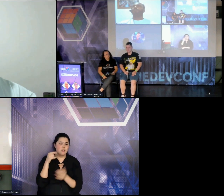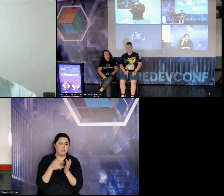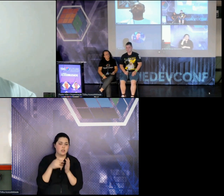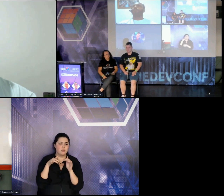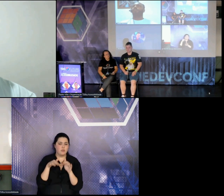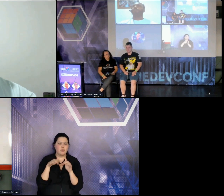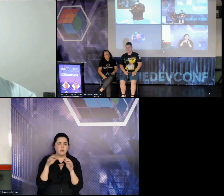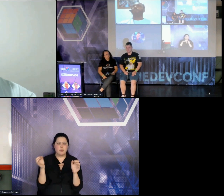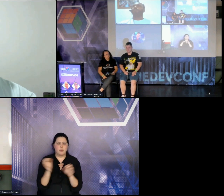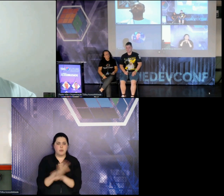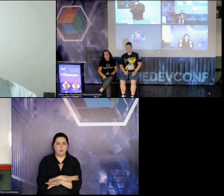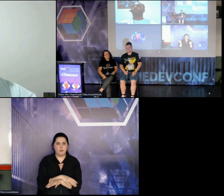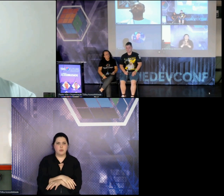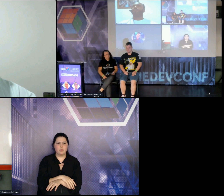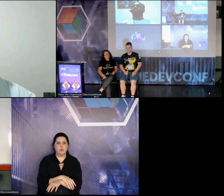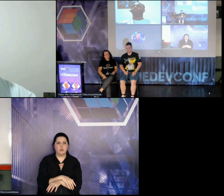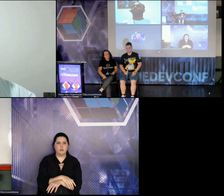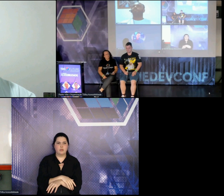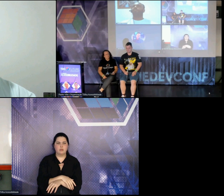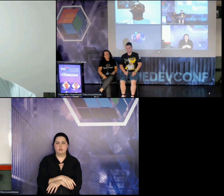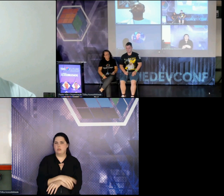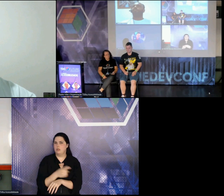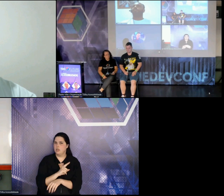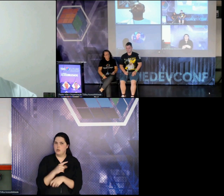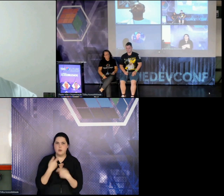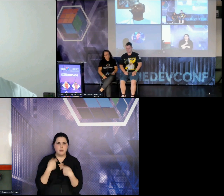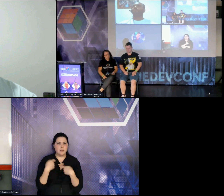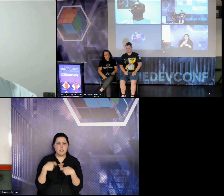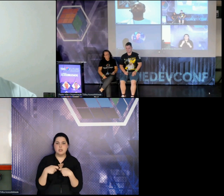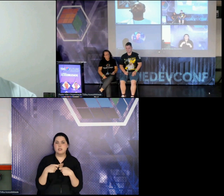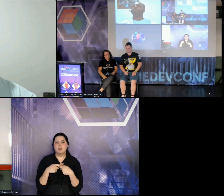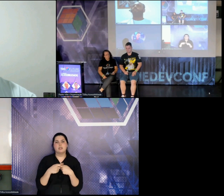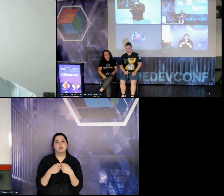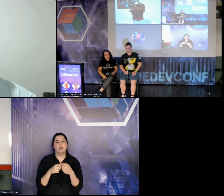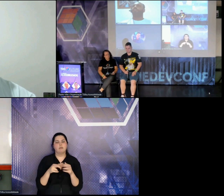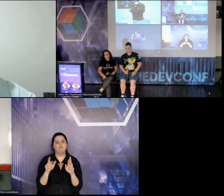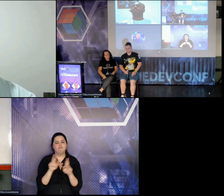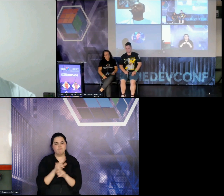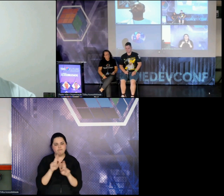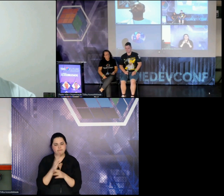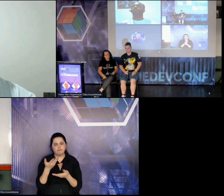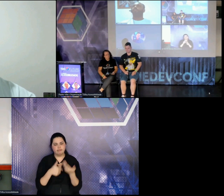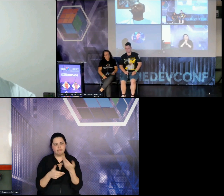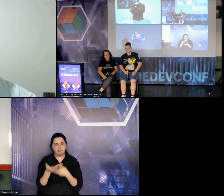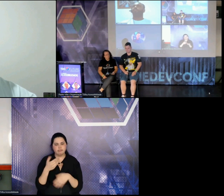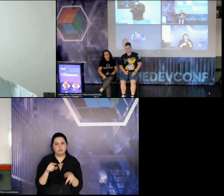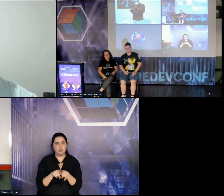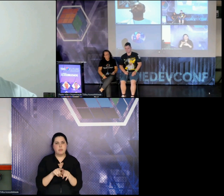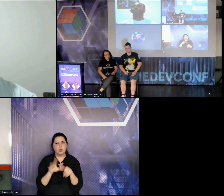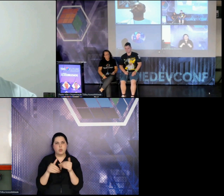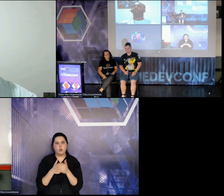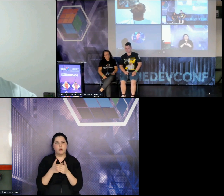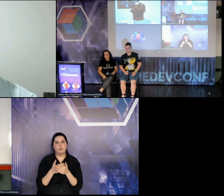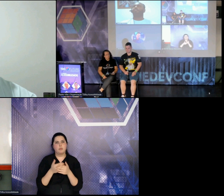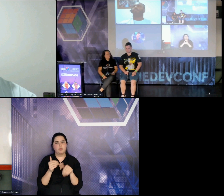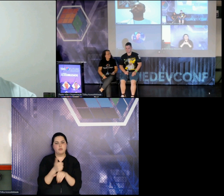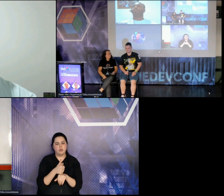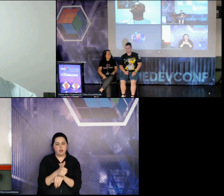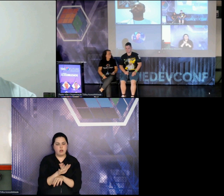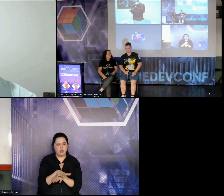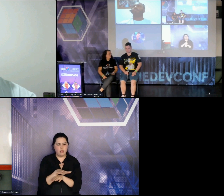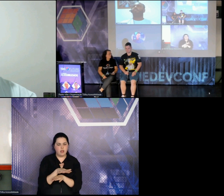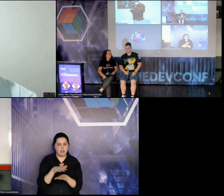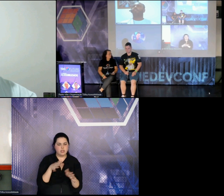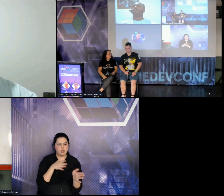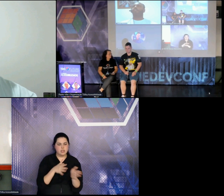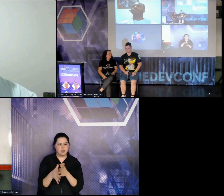aqui, coloco e deixo o produto acessível. Não, isso aqui hoje não existe e a gente, todo mundo que é profissional aqui da área de